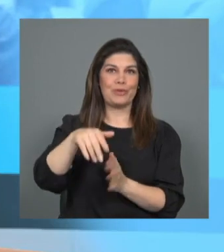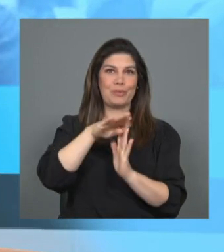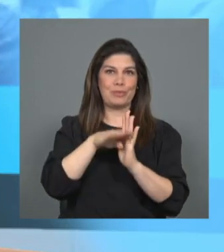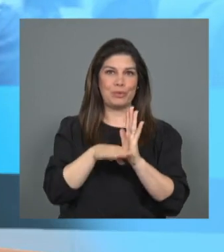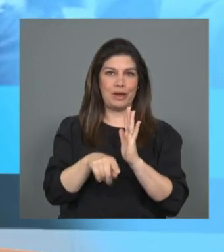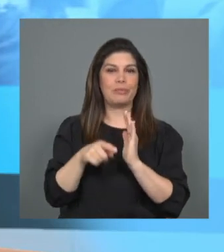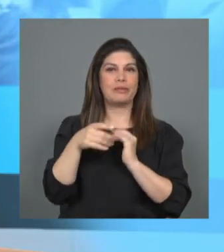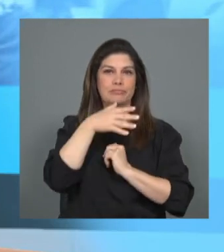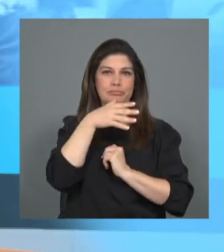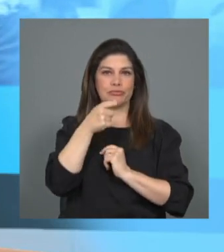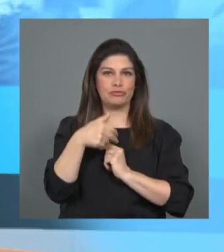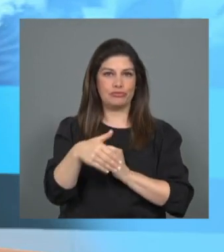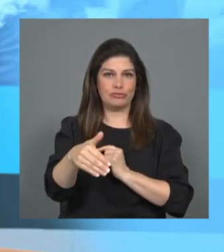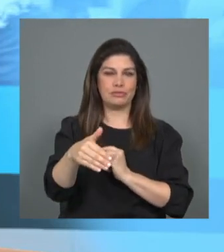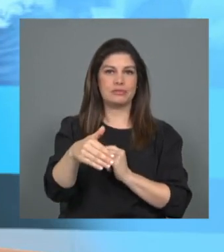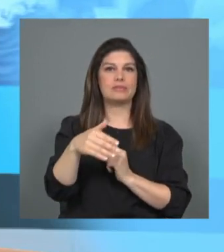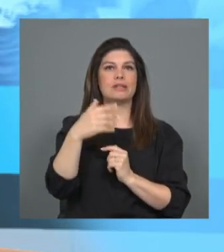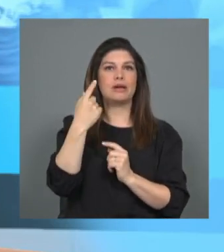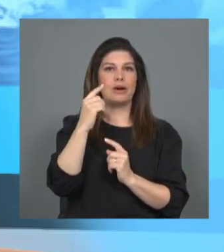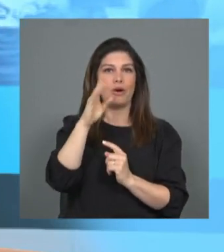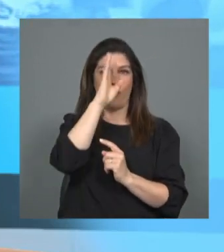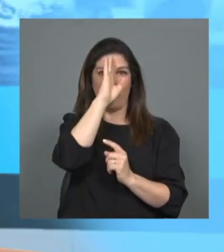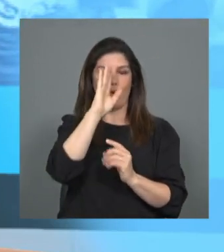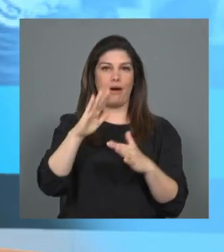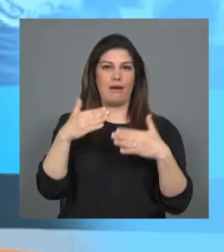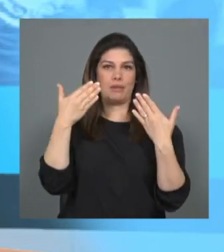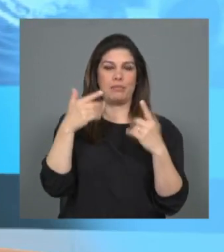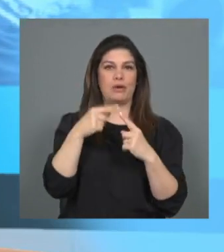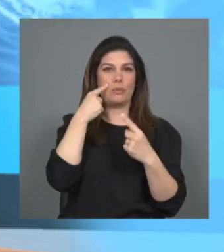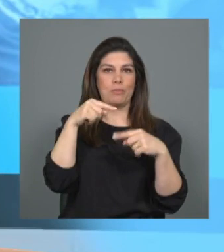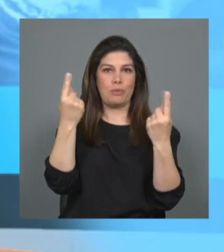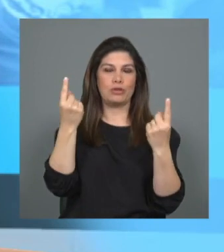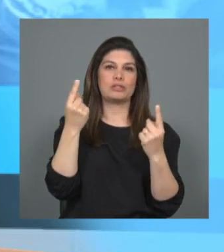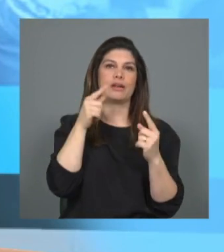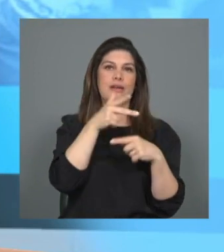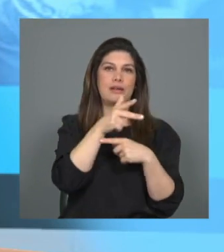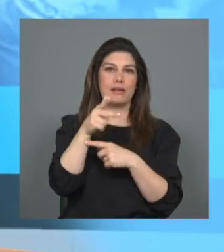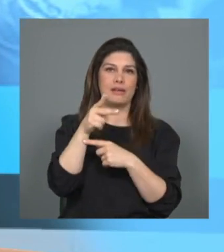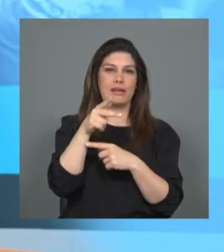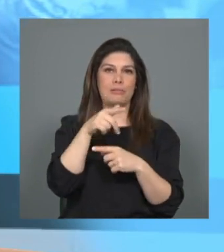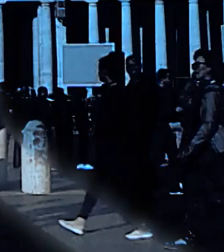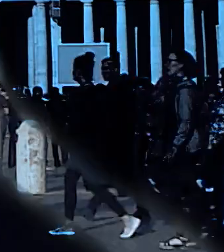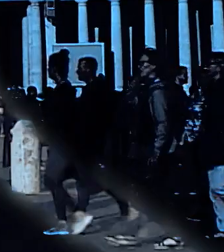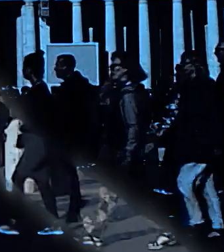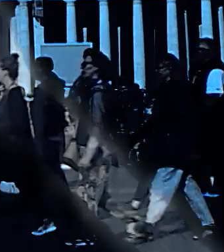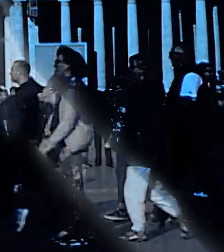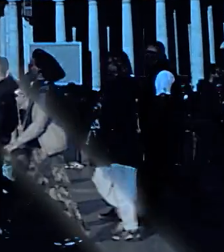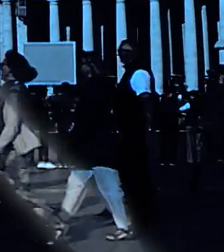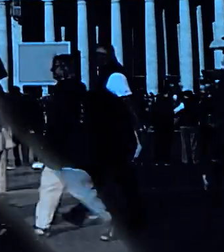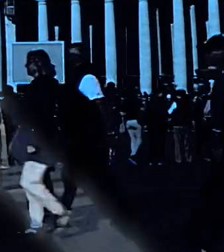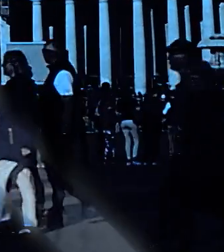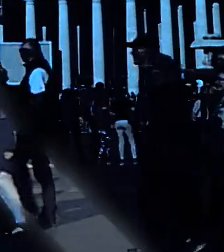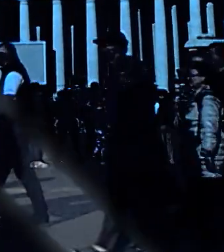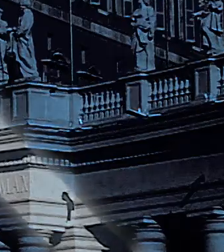daqui a pouco, depois de lhe mostrar as imagens e as mensagens que marcam a semana do Papa Francisco.